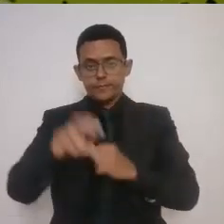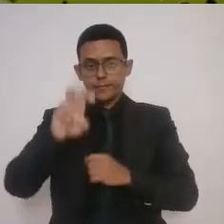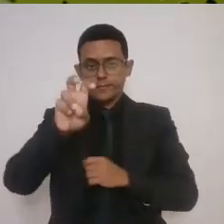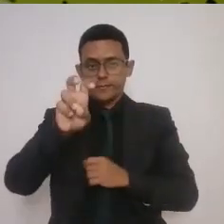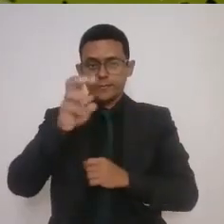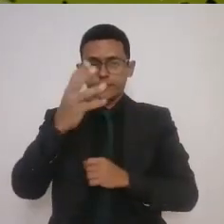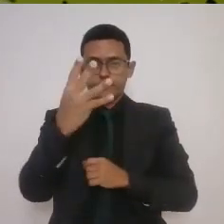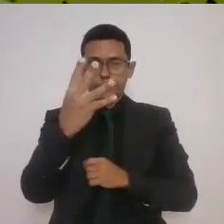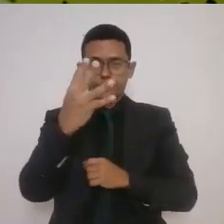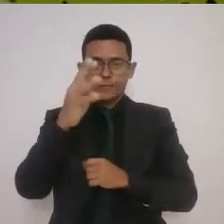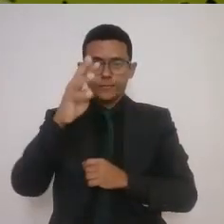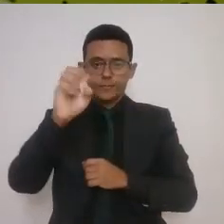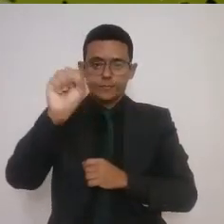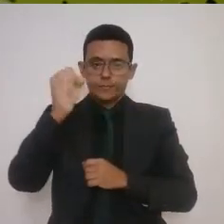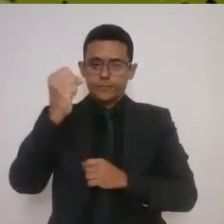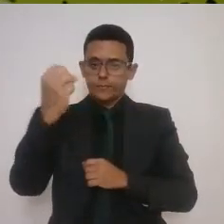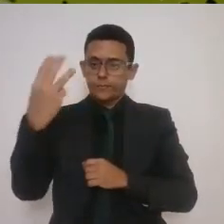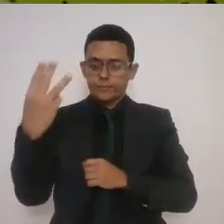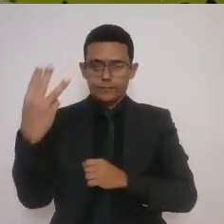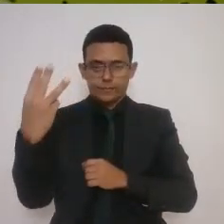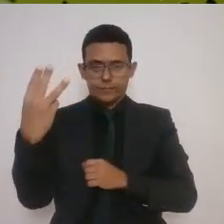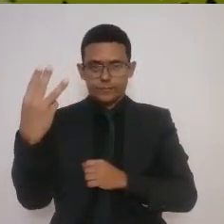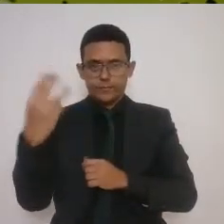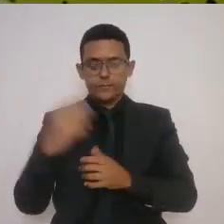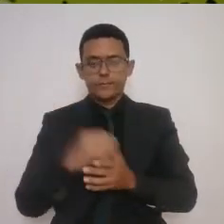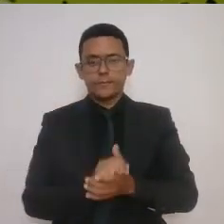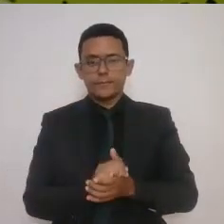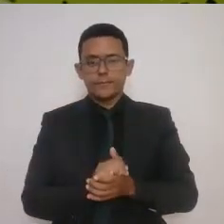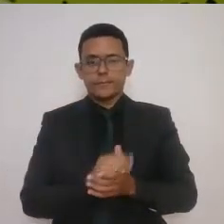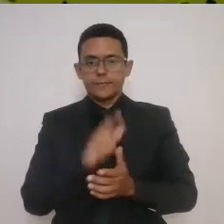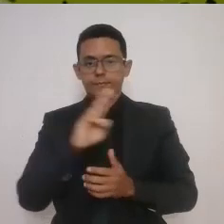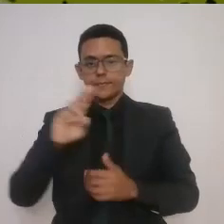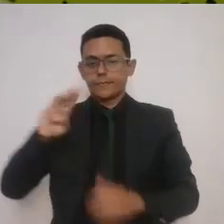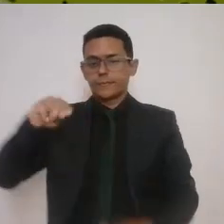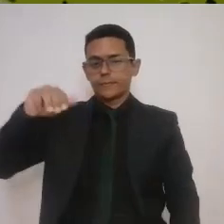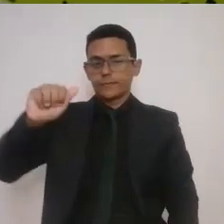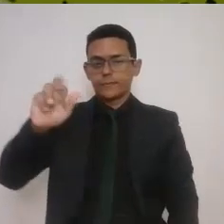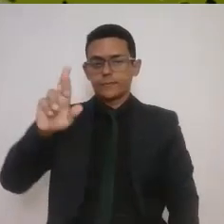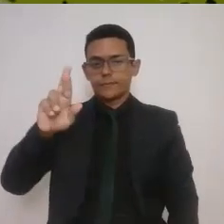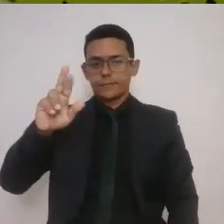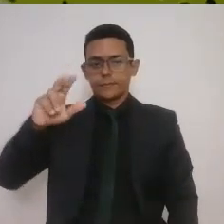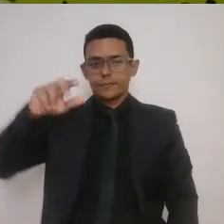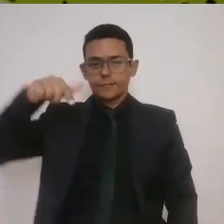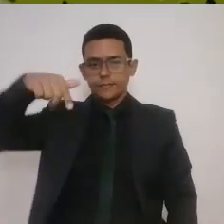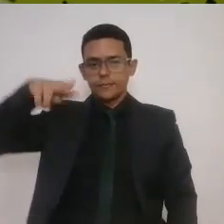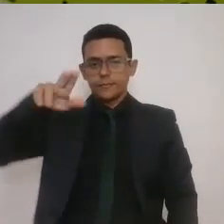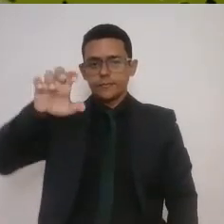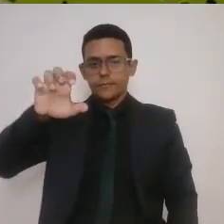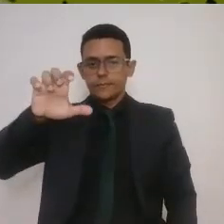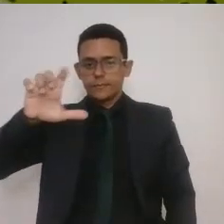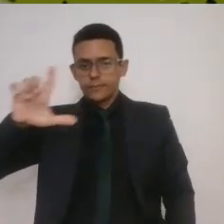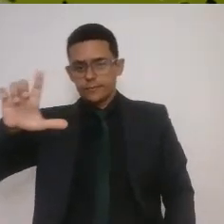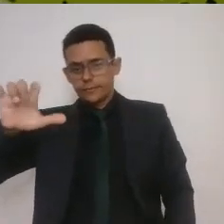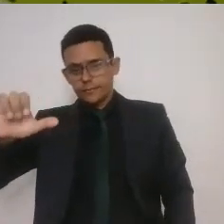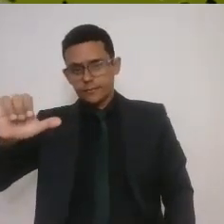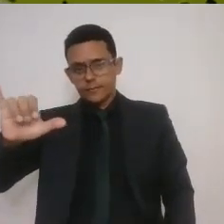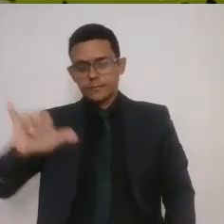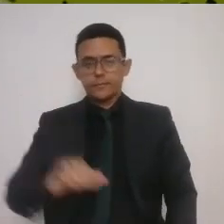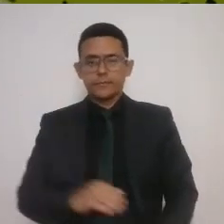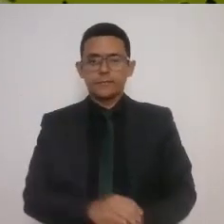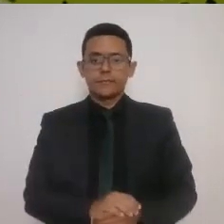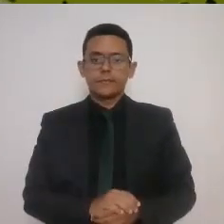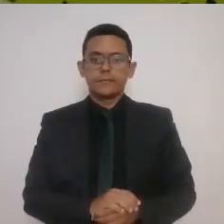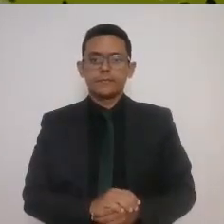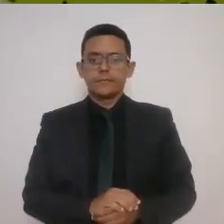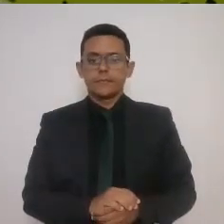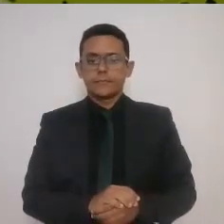0800-54283, tem como agravante Marclei Monteiro da Silva, Eireli, agravado Estado do Rio